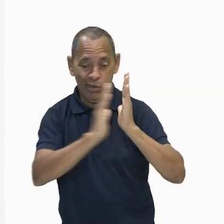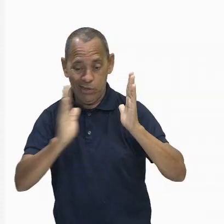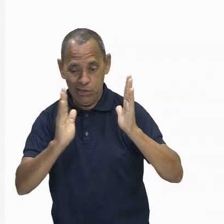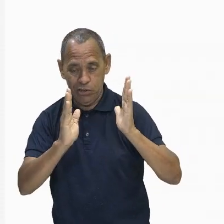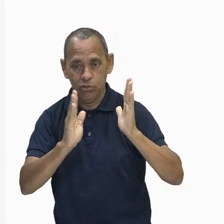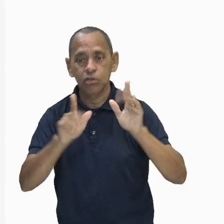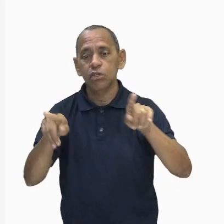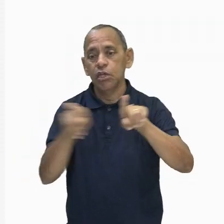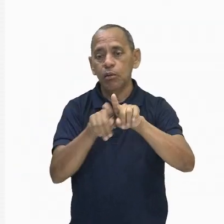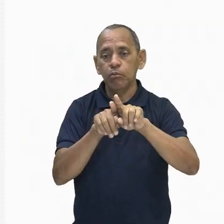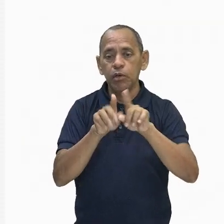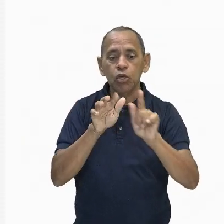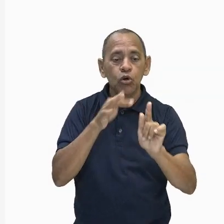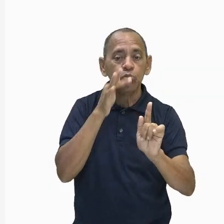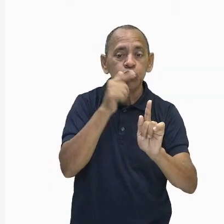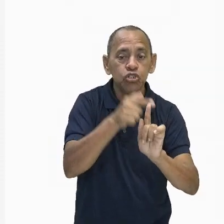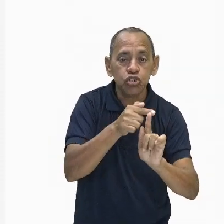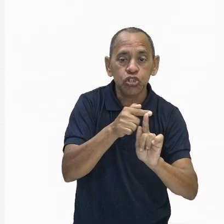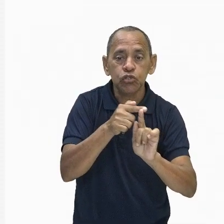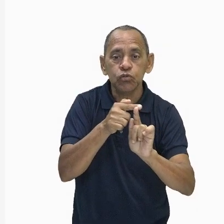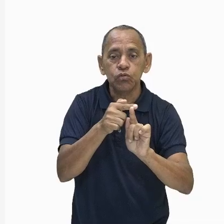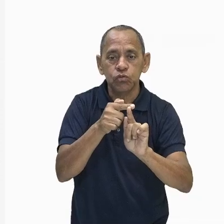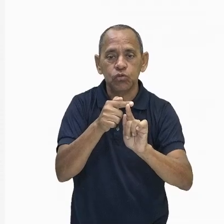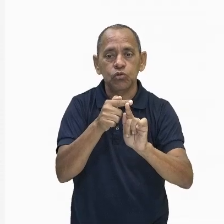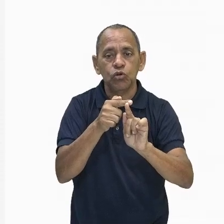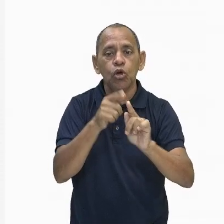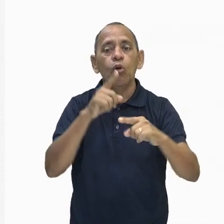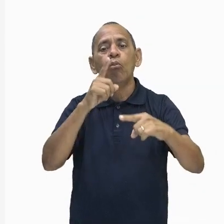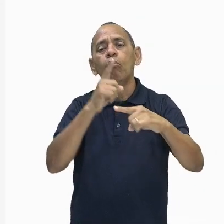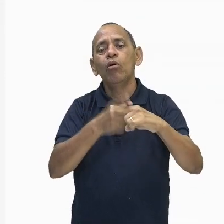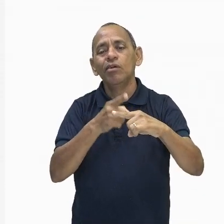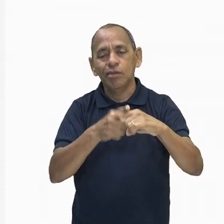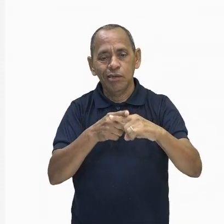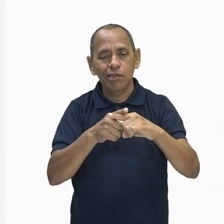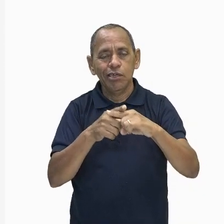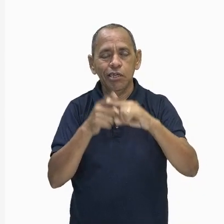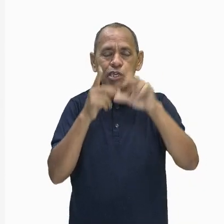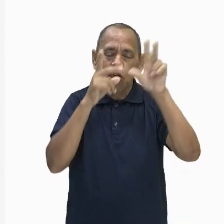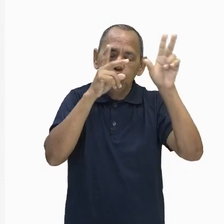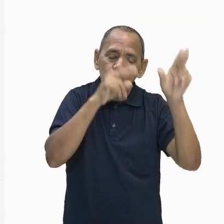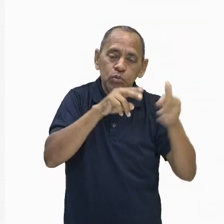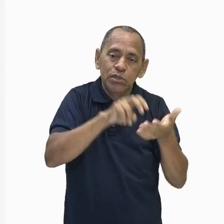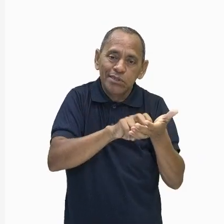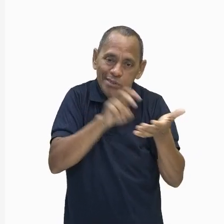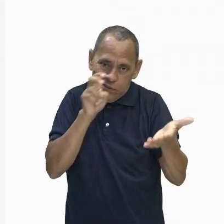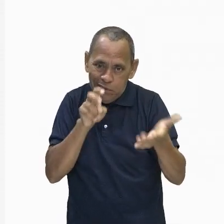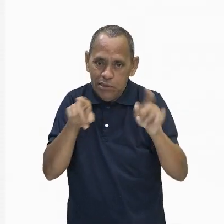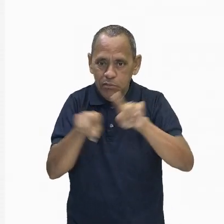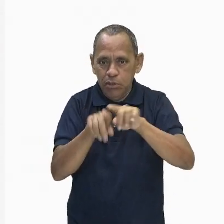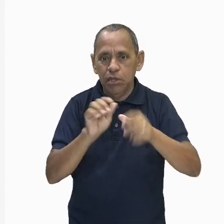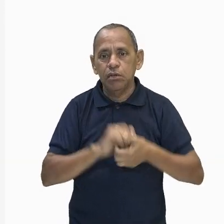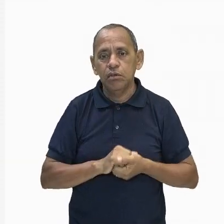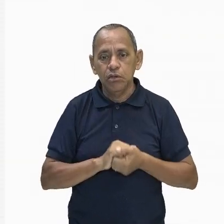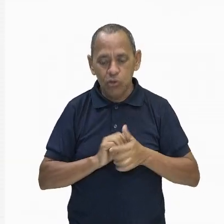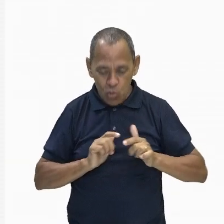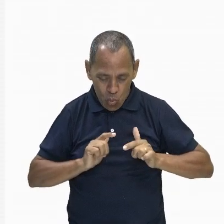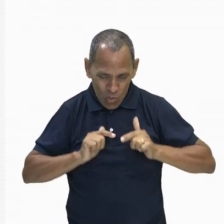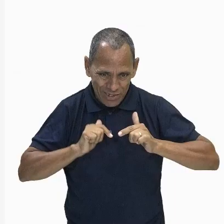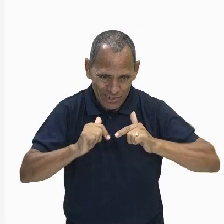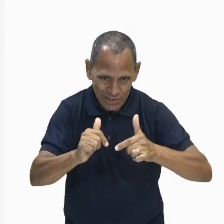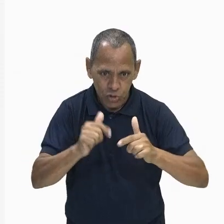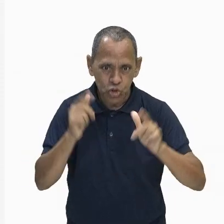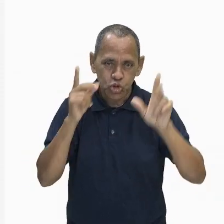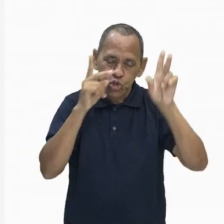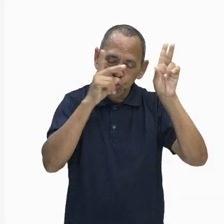finalidade, ter dormido cedo, se eu posso dizer uma ideia de intensidade para enfatizar o ato de dormir cedo.